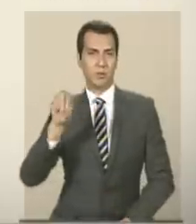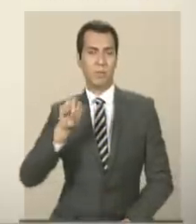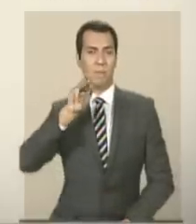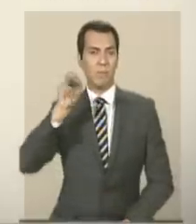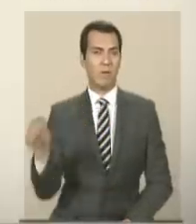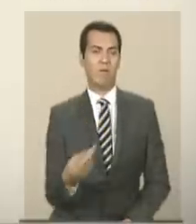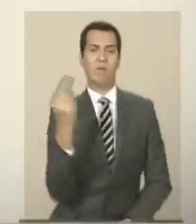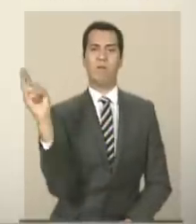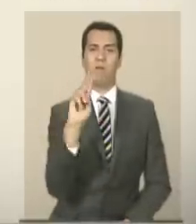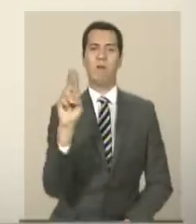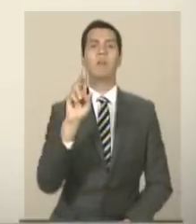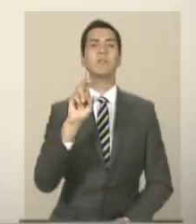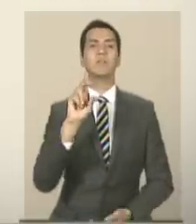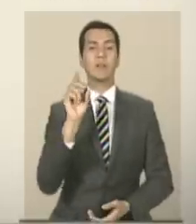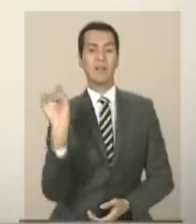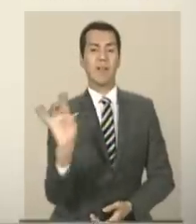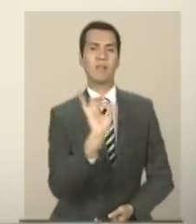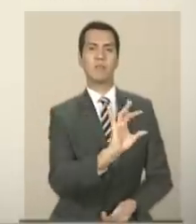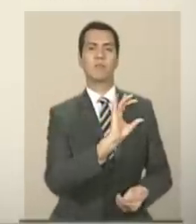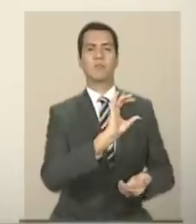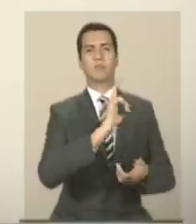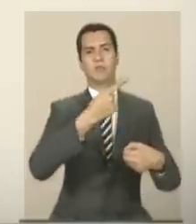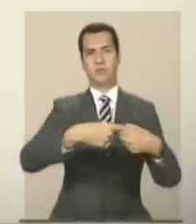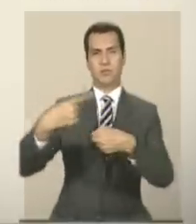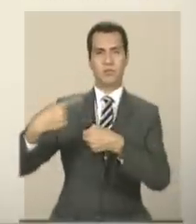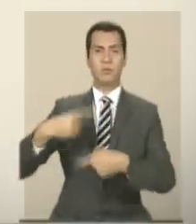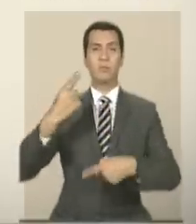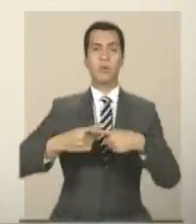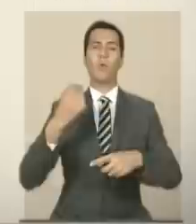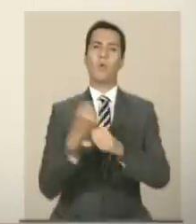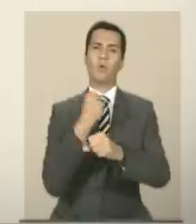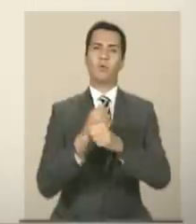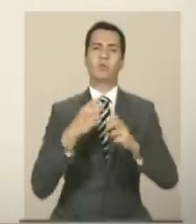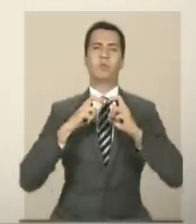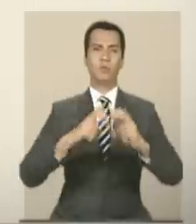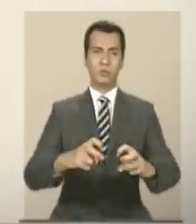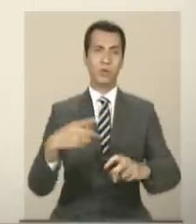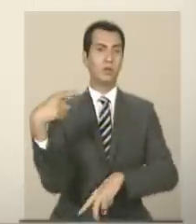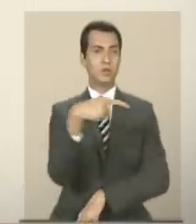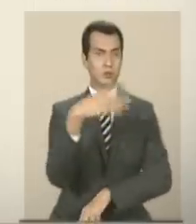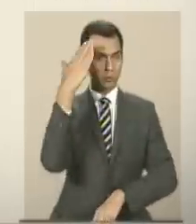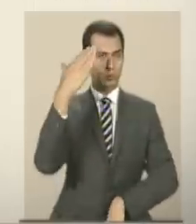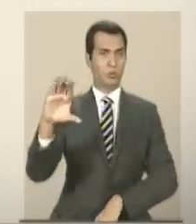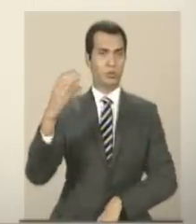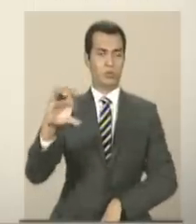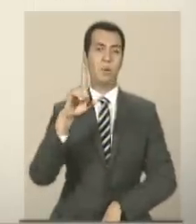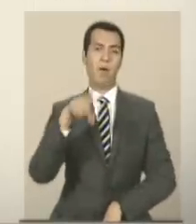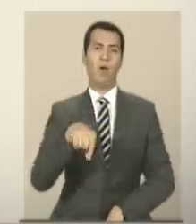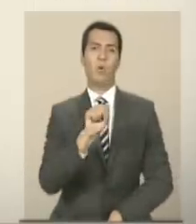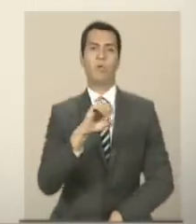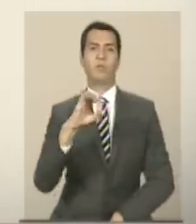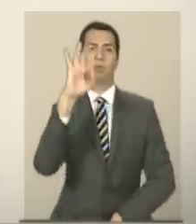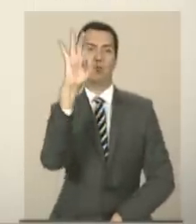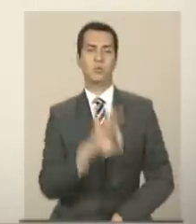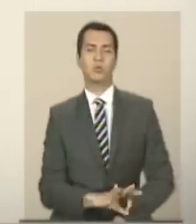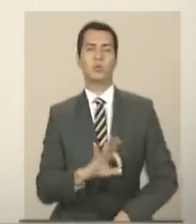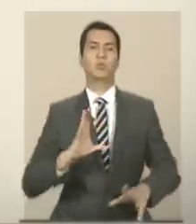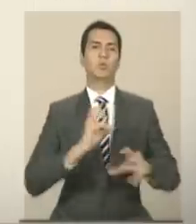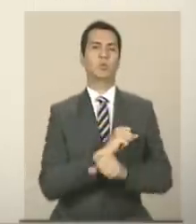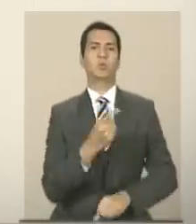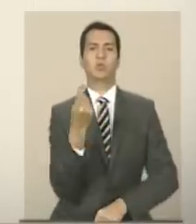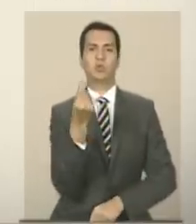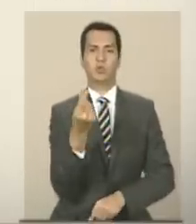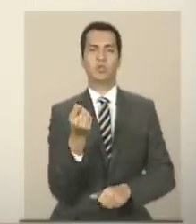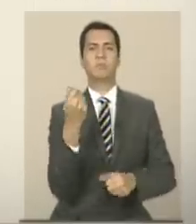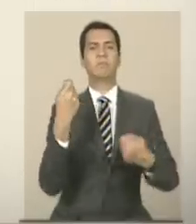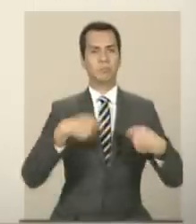construção dos metrôs. Em Curitiba, esse valor representa quase 80% do total necessário para